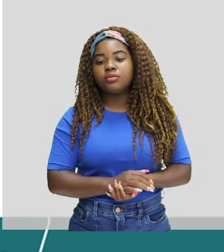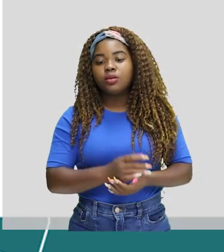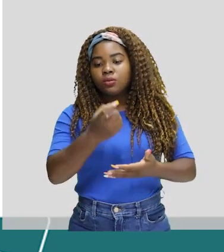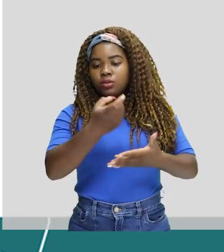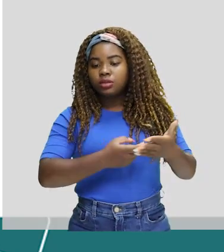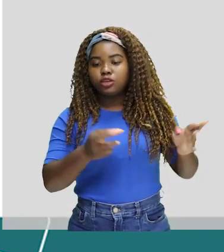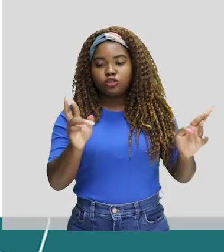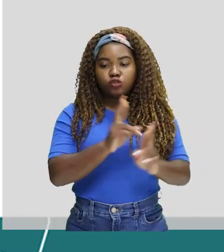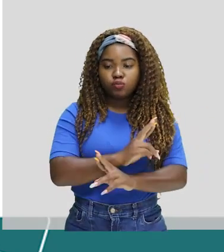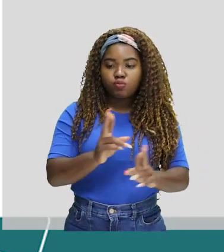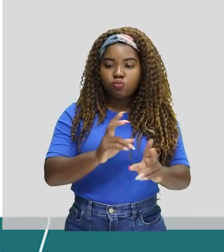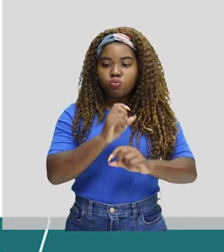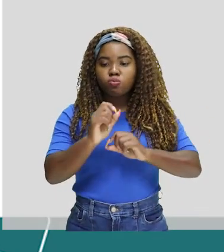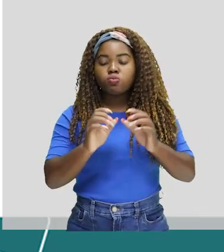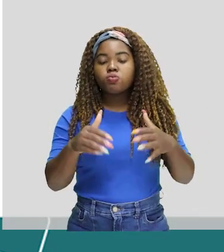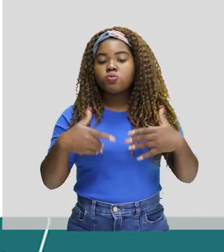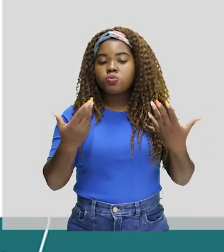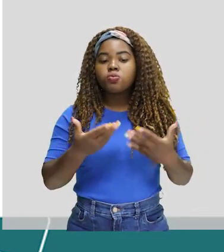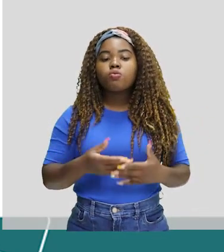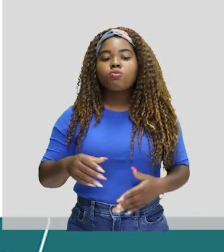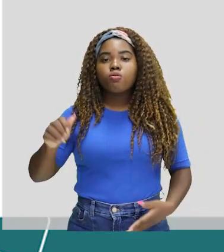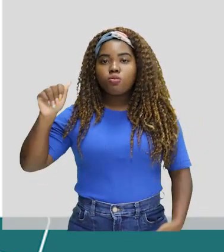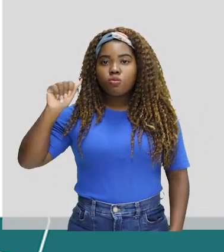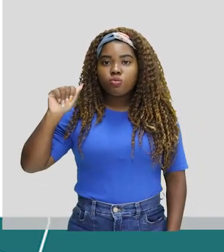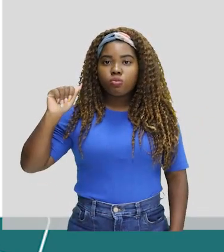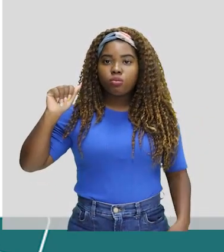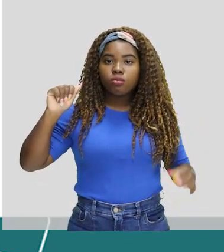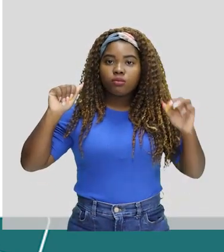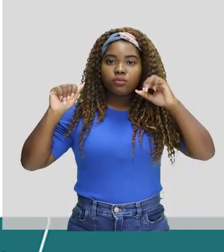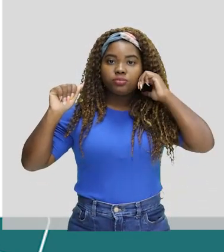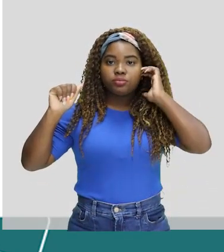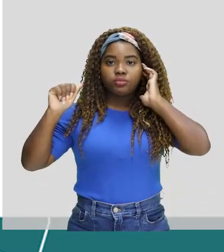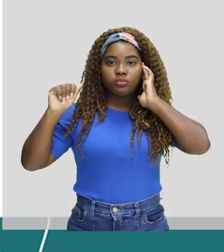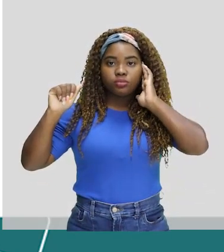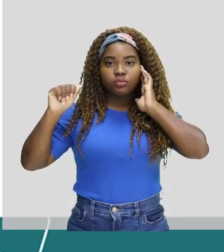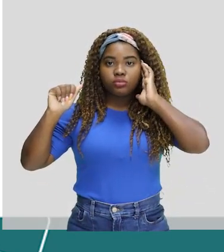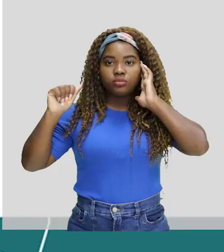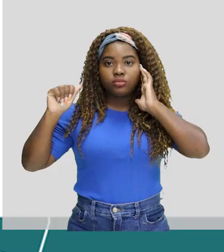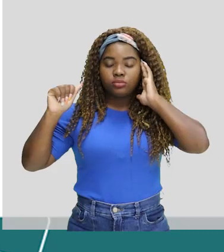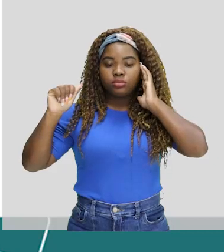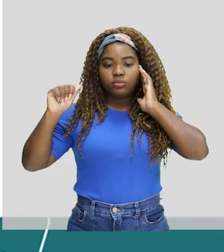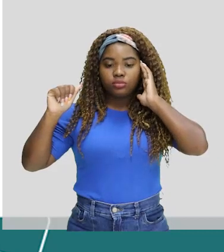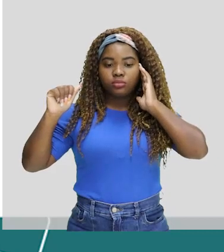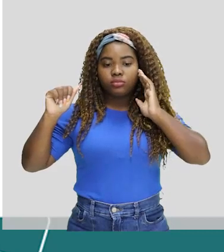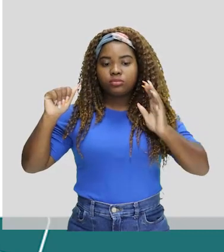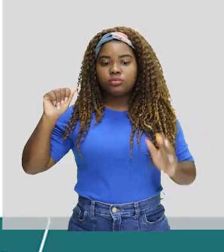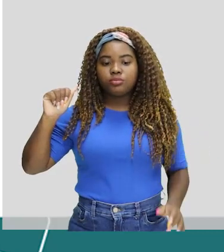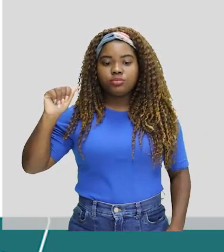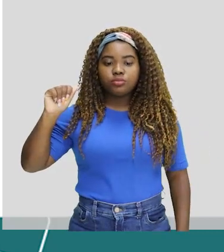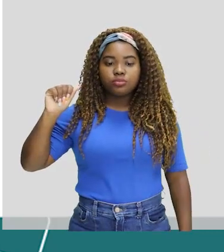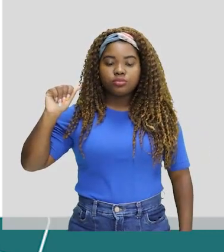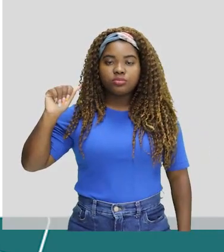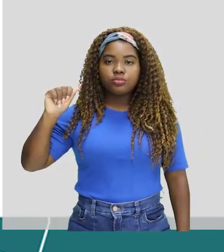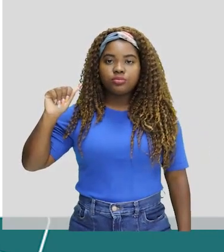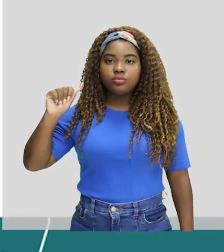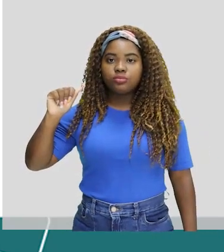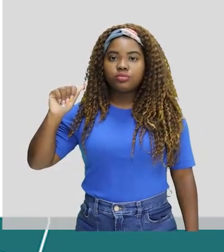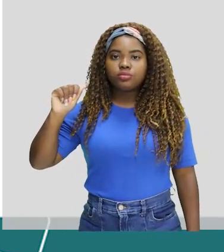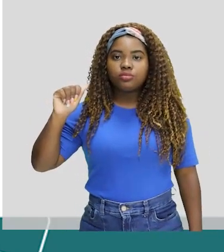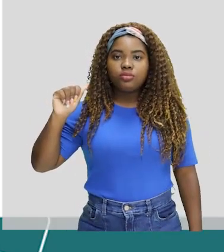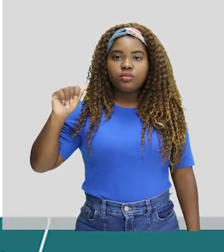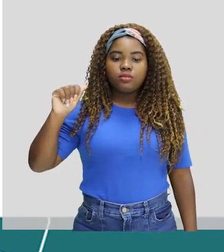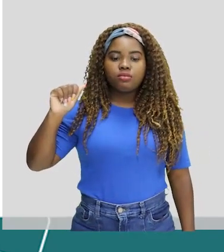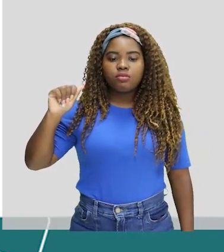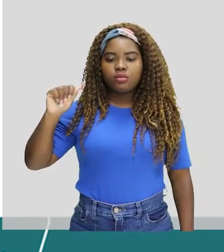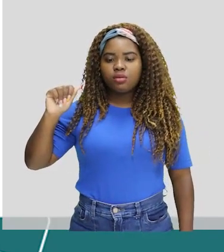no texto são quais? Vamos lá. Letra A. Fundamentação científica de viés